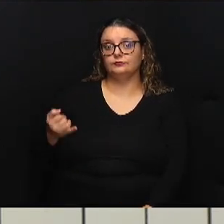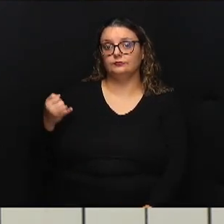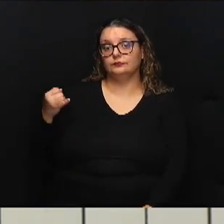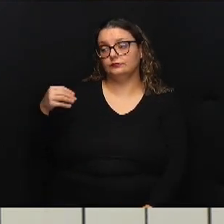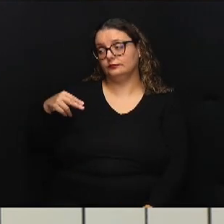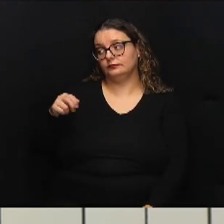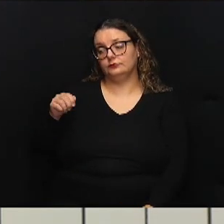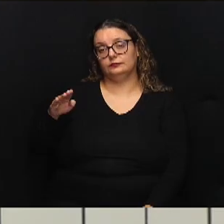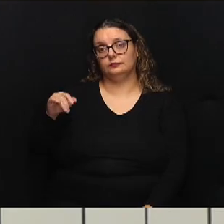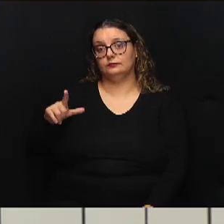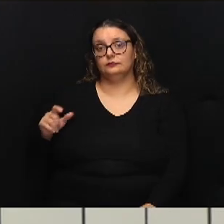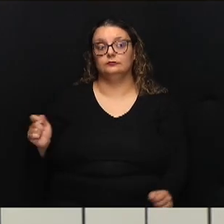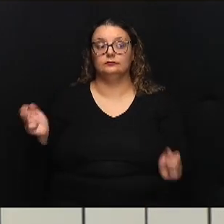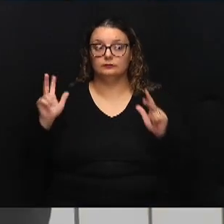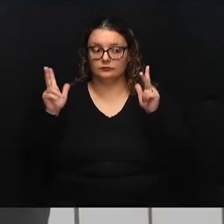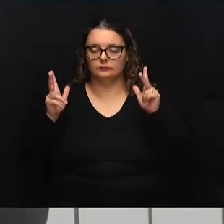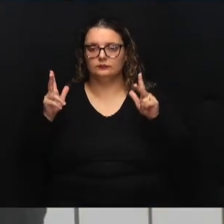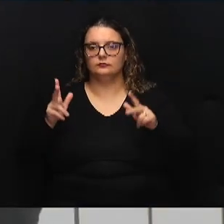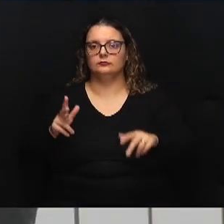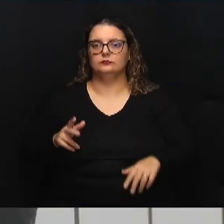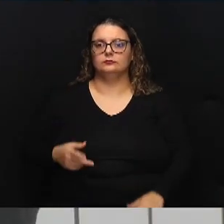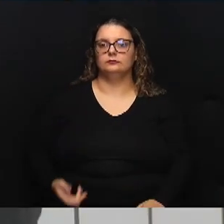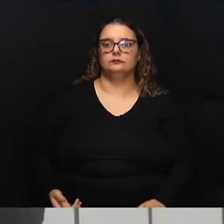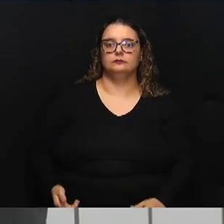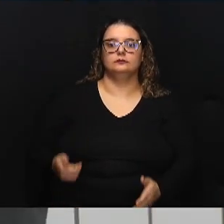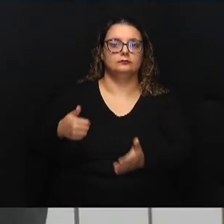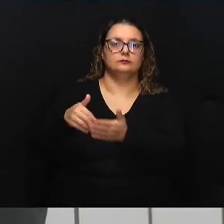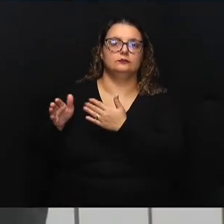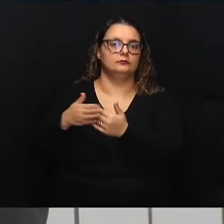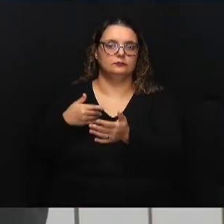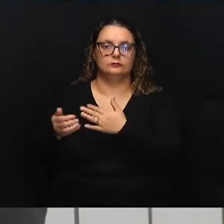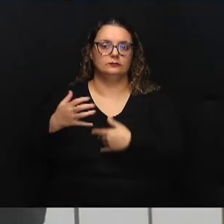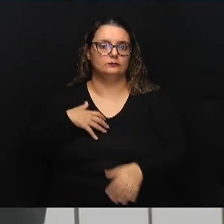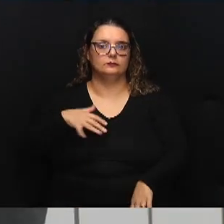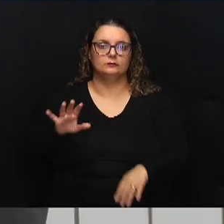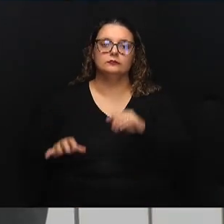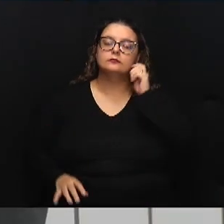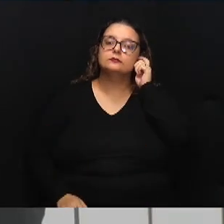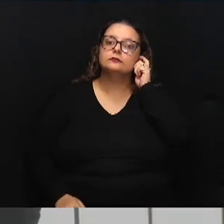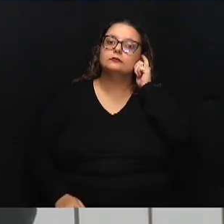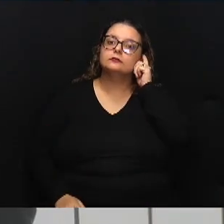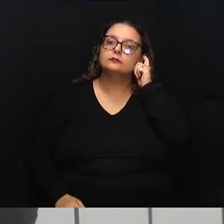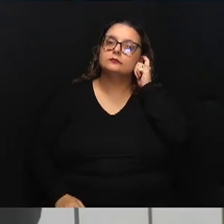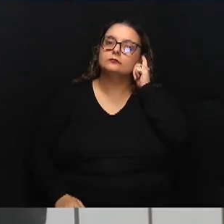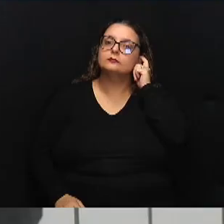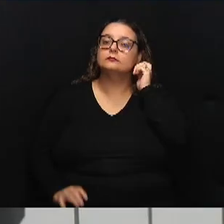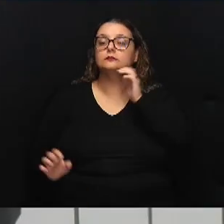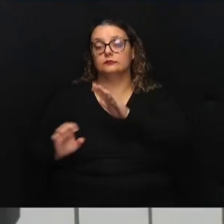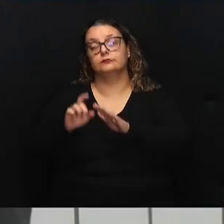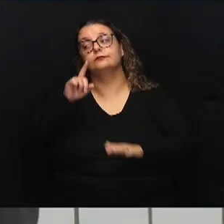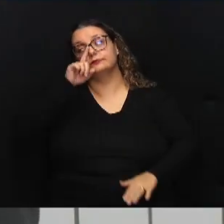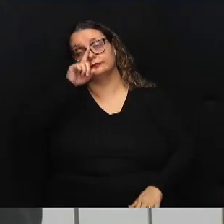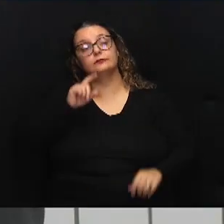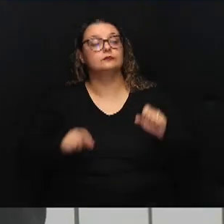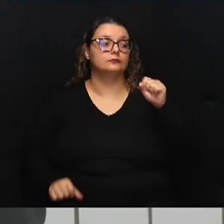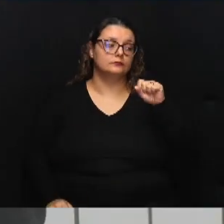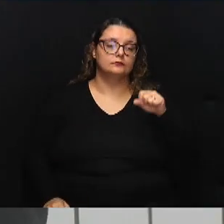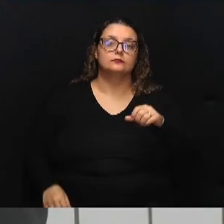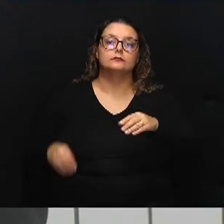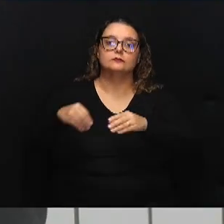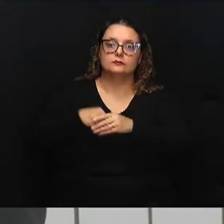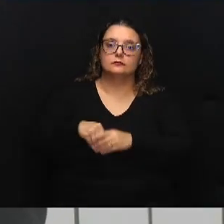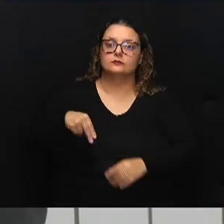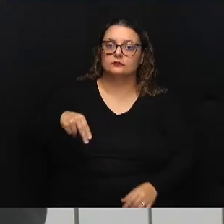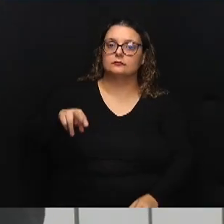do funcionário, né, manda embora de qualquer jeito, e essa empresa realmente está correndo o risco, dentro dessa